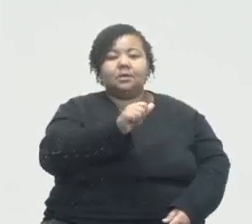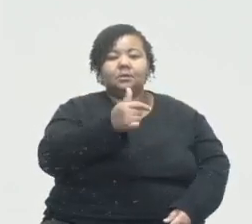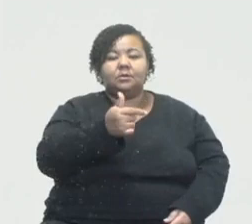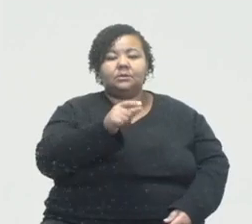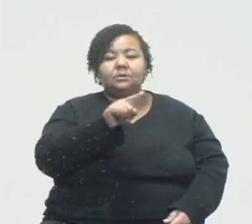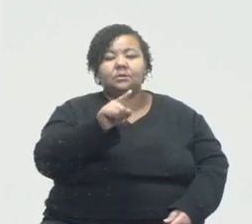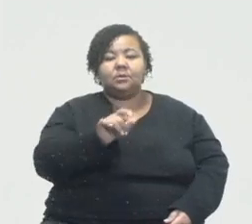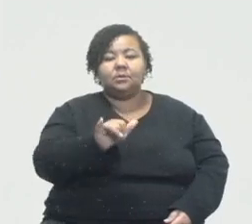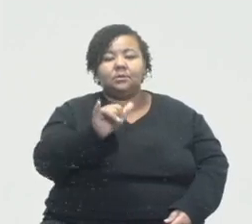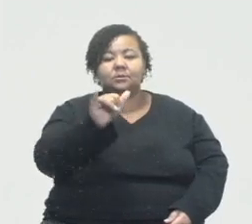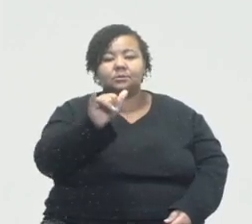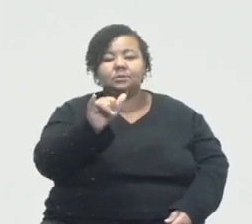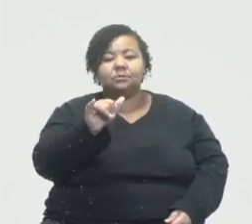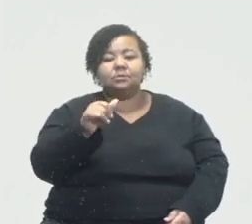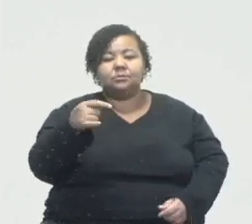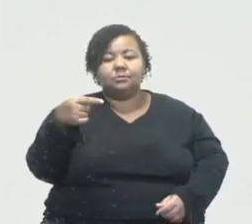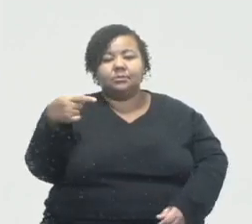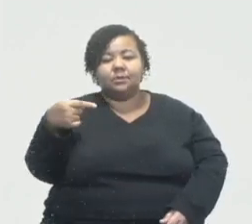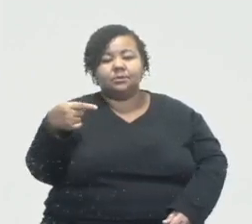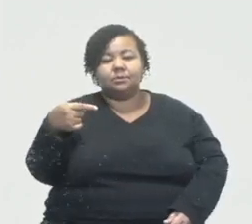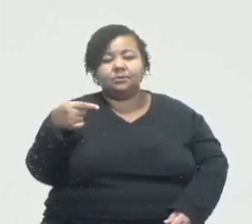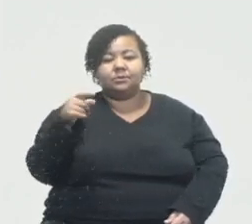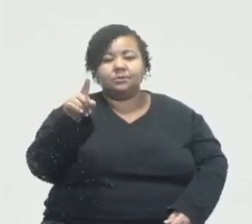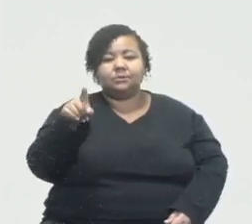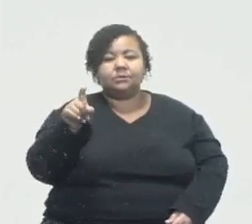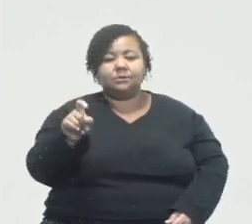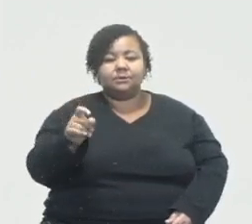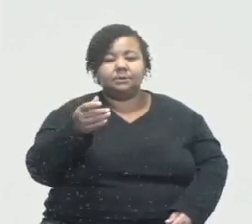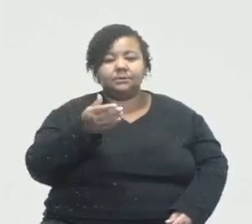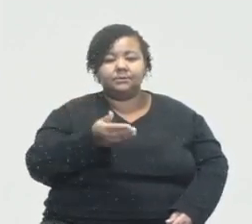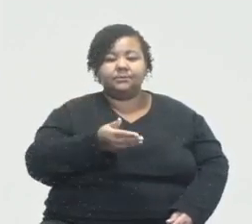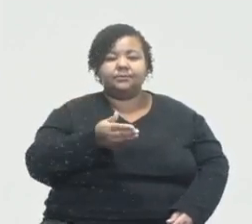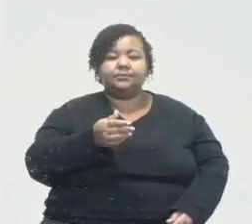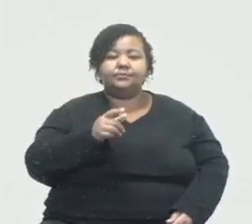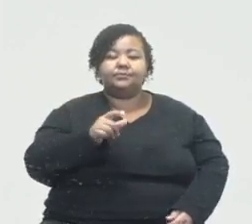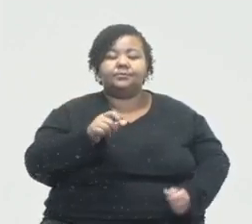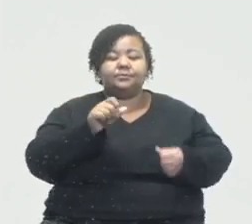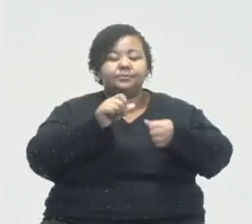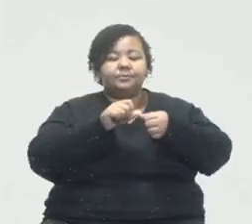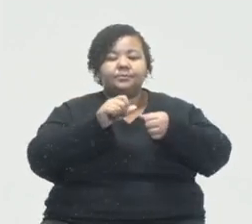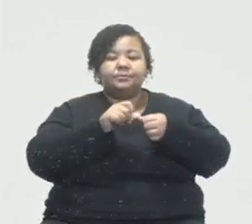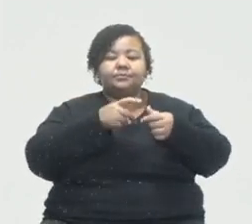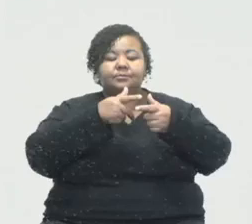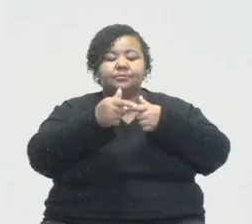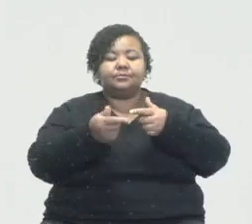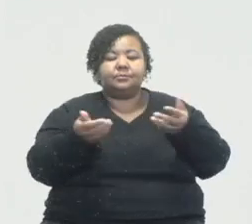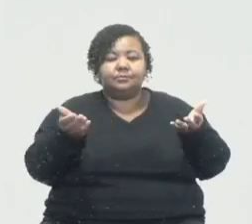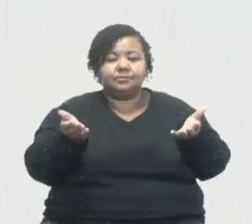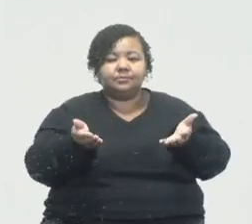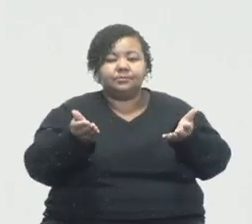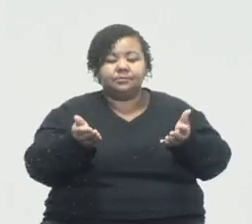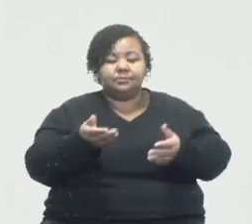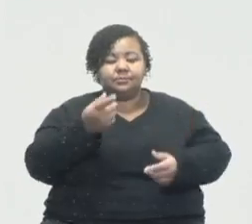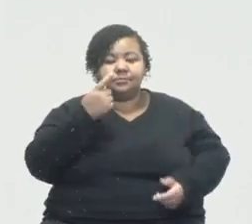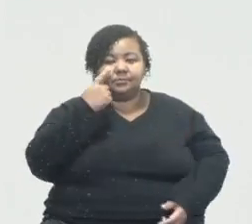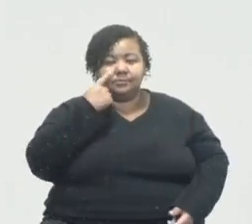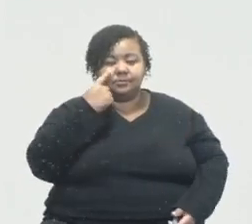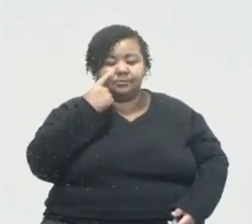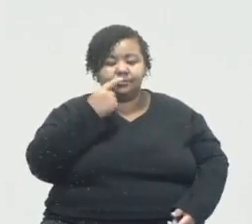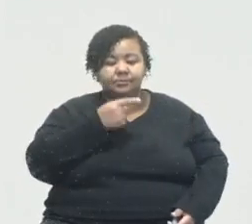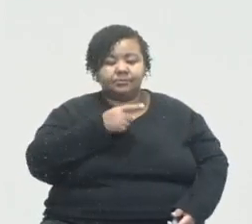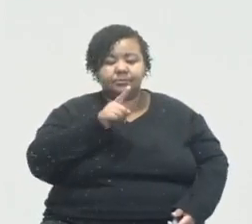a y menos x. Então, para resolver agora, para verificar, é que